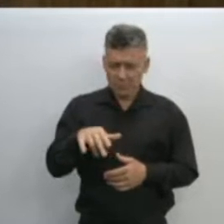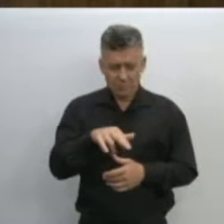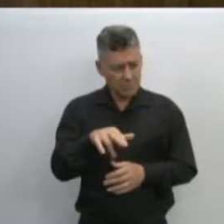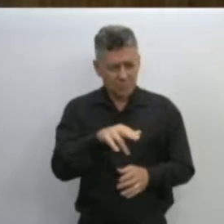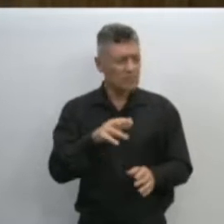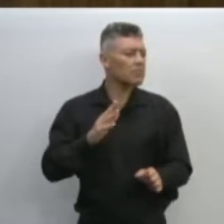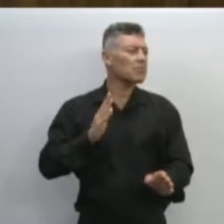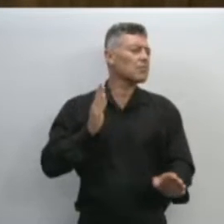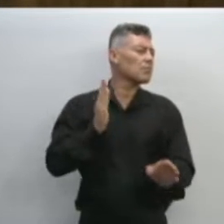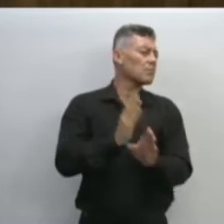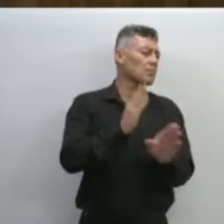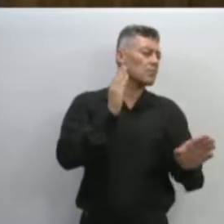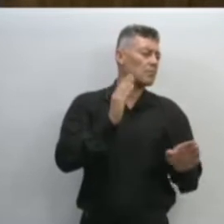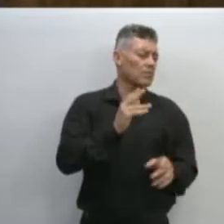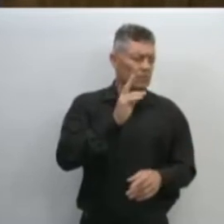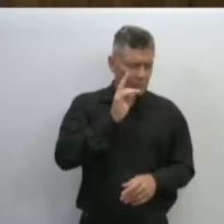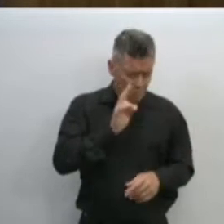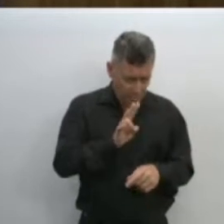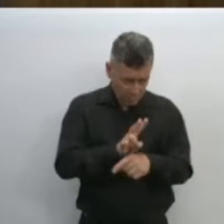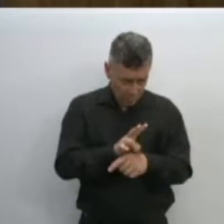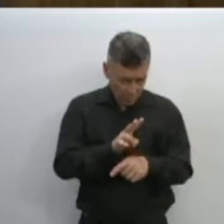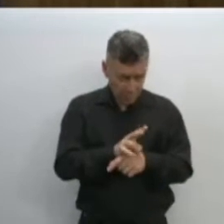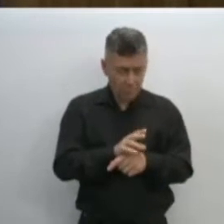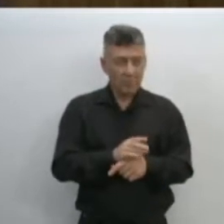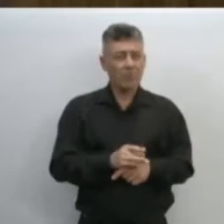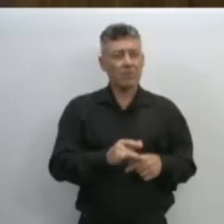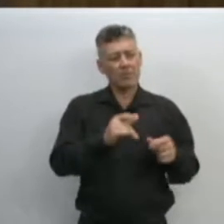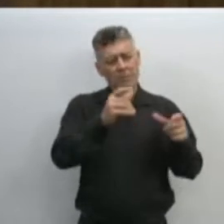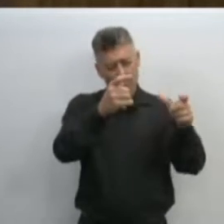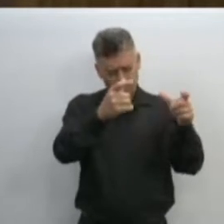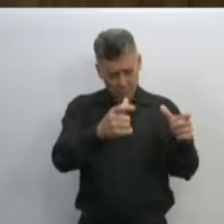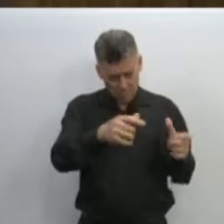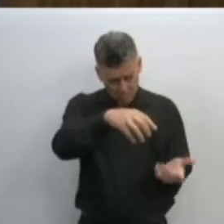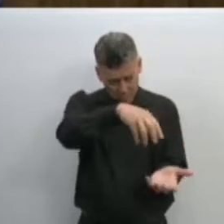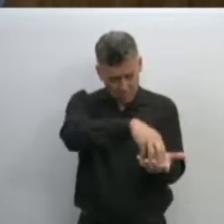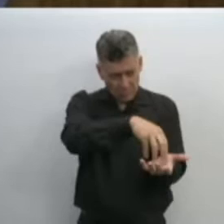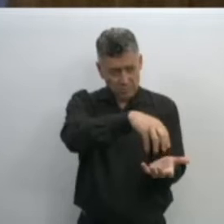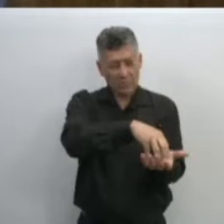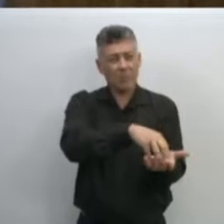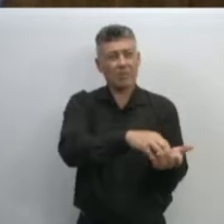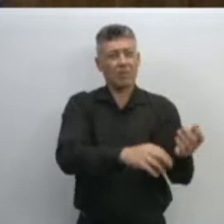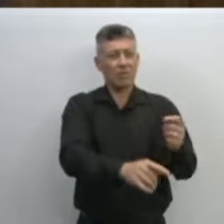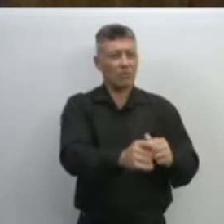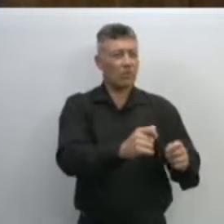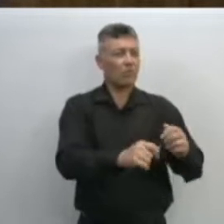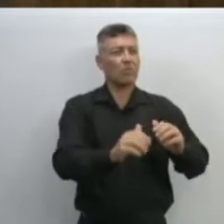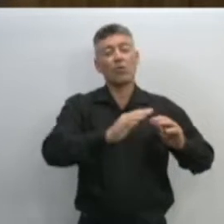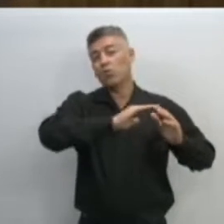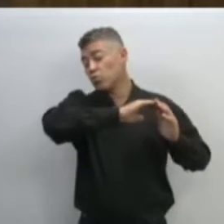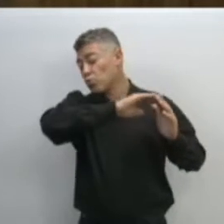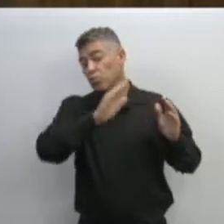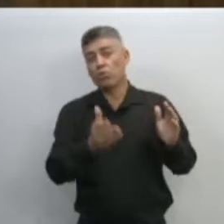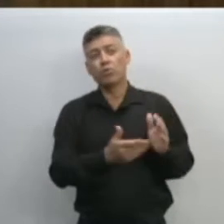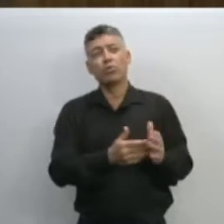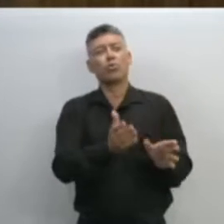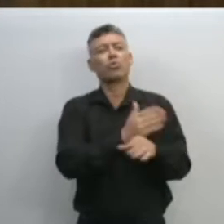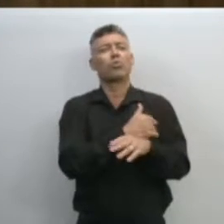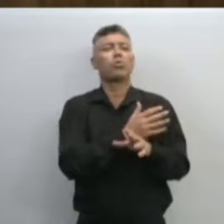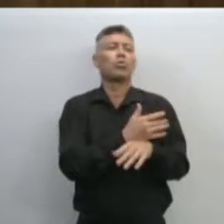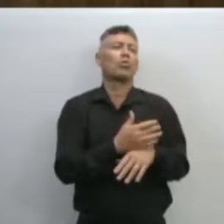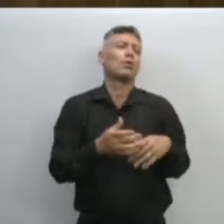hoje e ver que o centro comercial do Alecrim está completamente